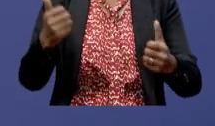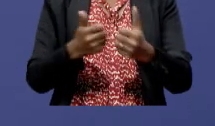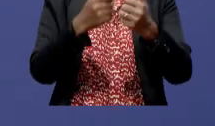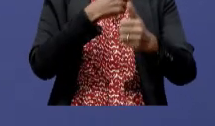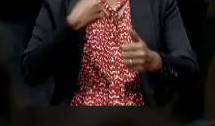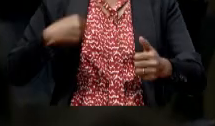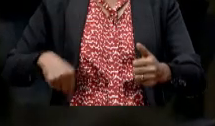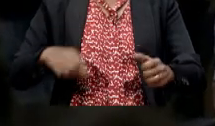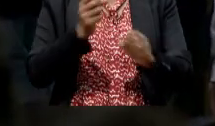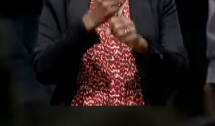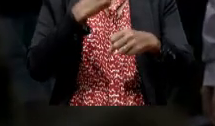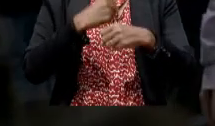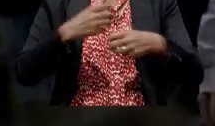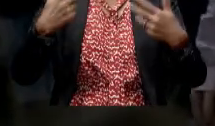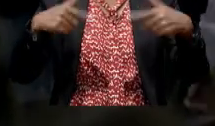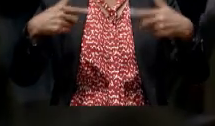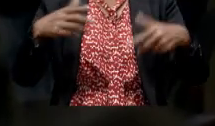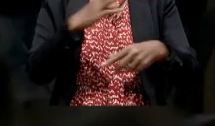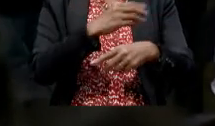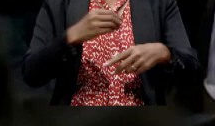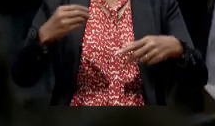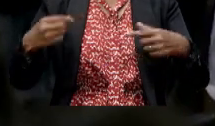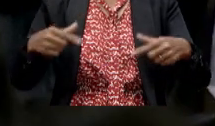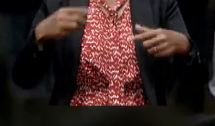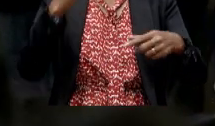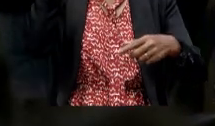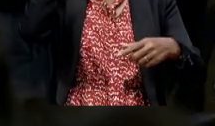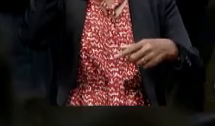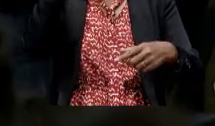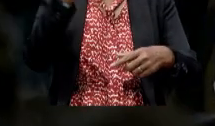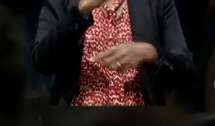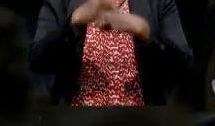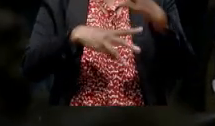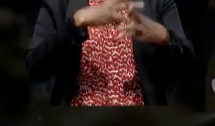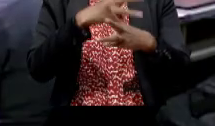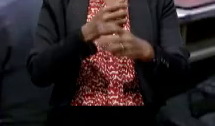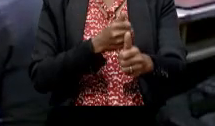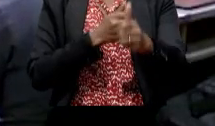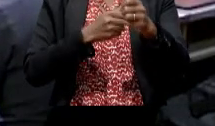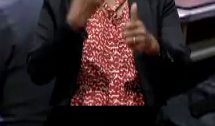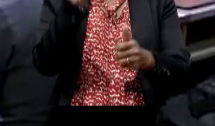no provoca confronto bloco ato cria confusão no mundo. Durante a observação,